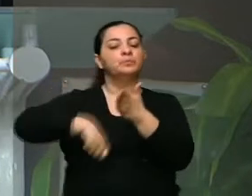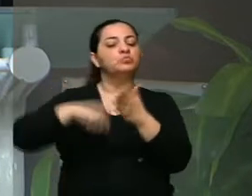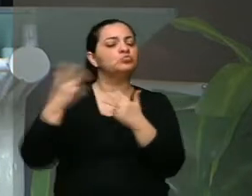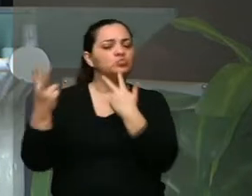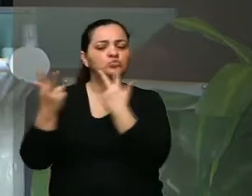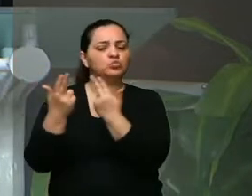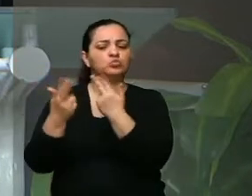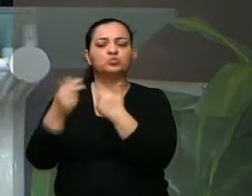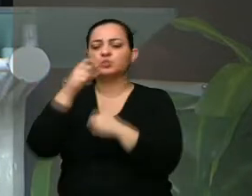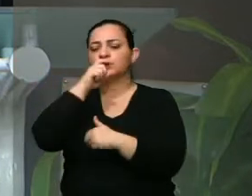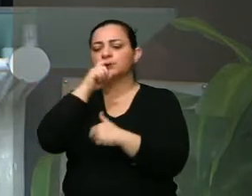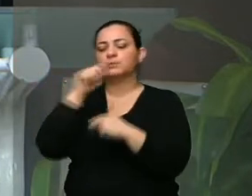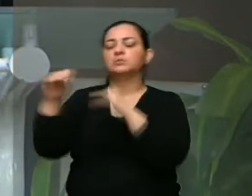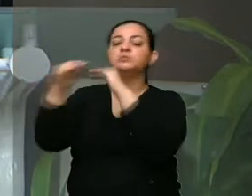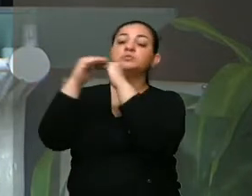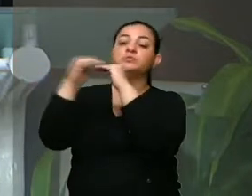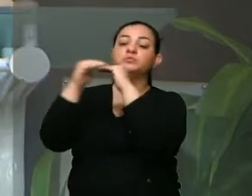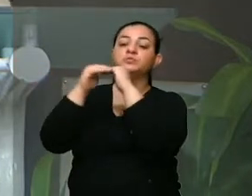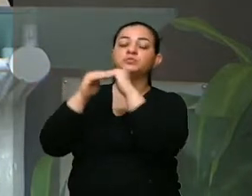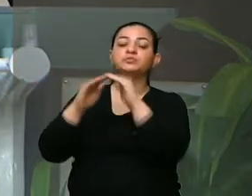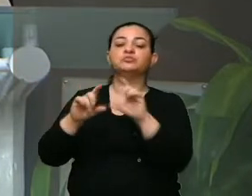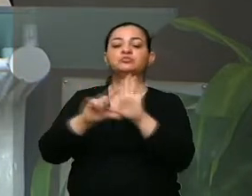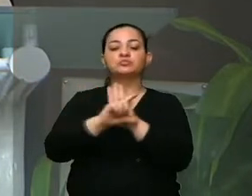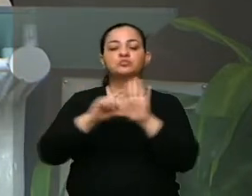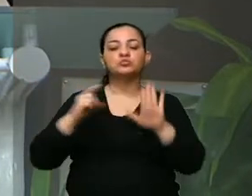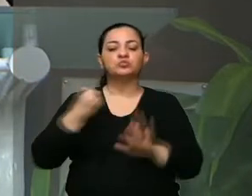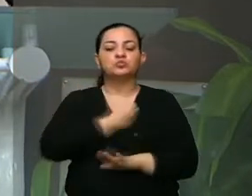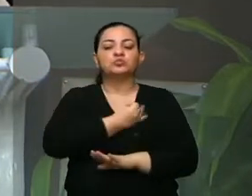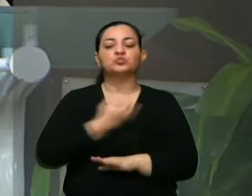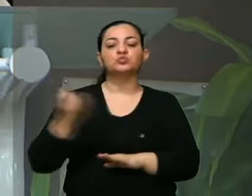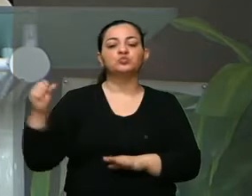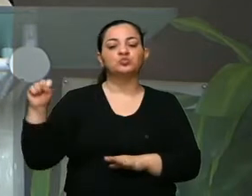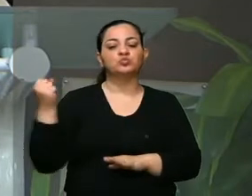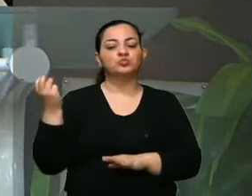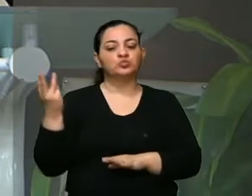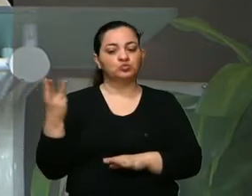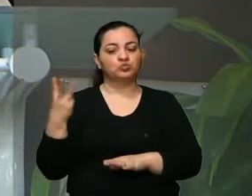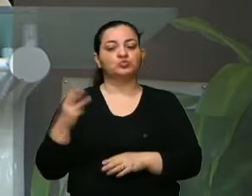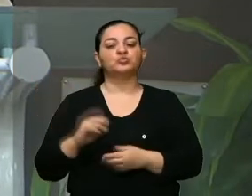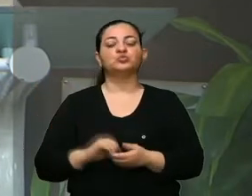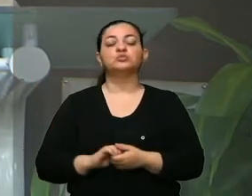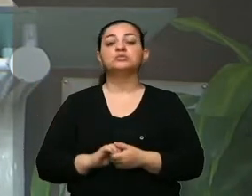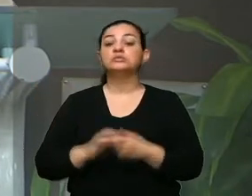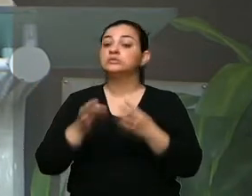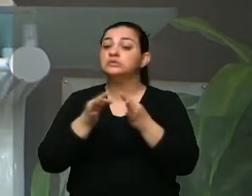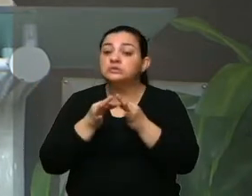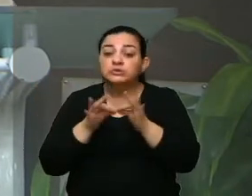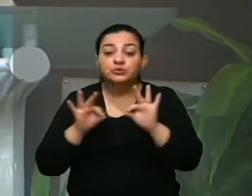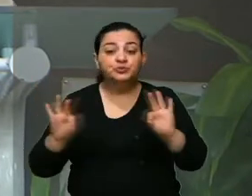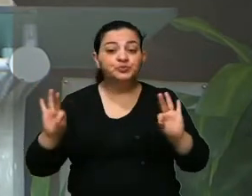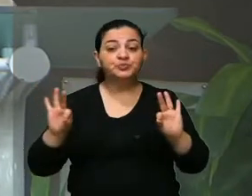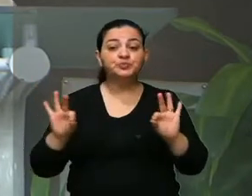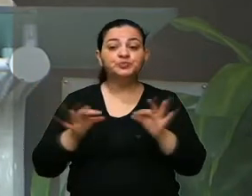tanto quanto a assinatura do pai parágrafo 83 simplesmente